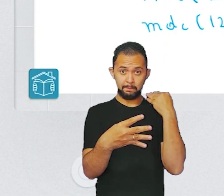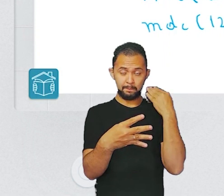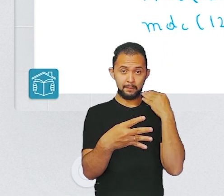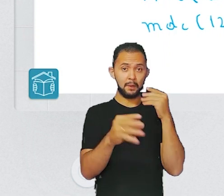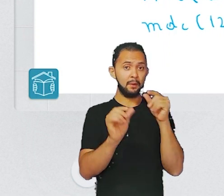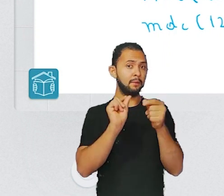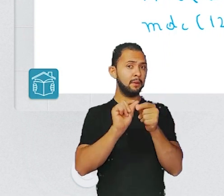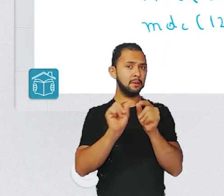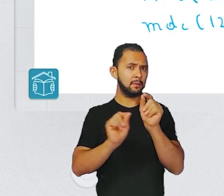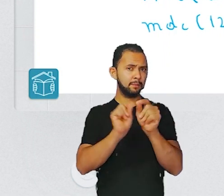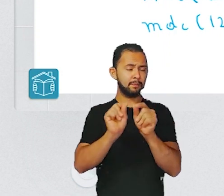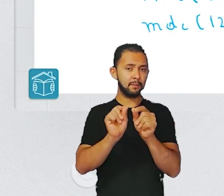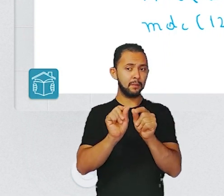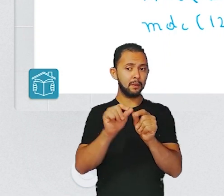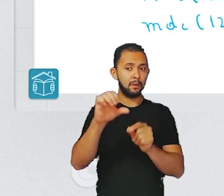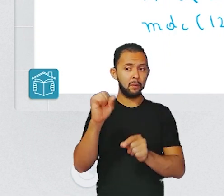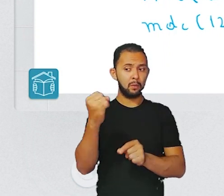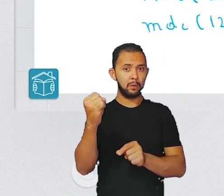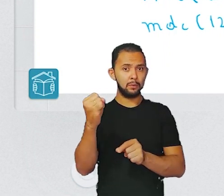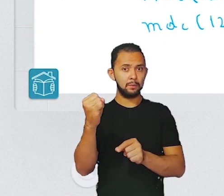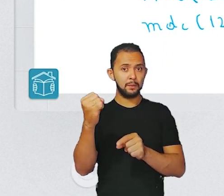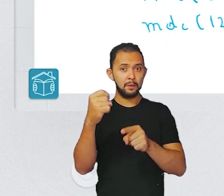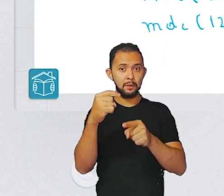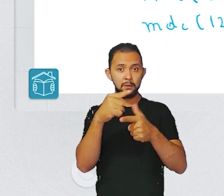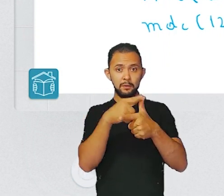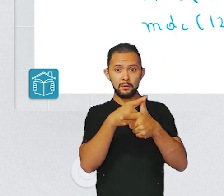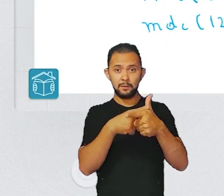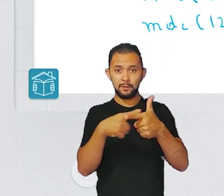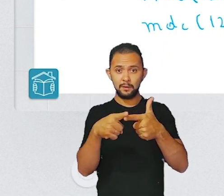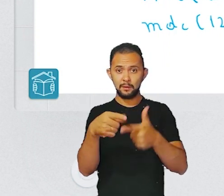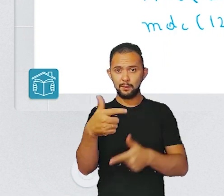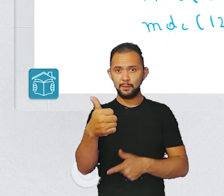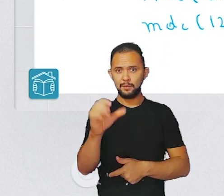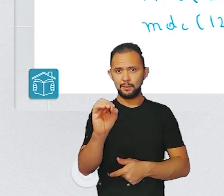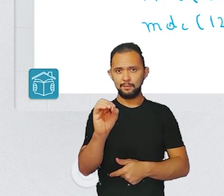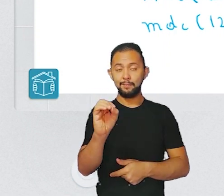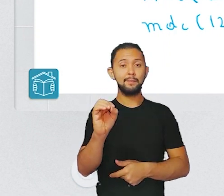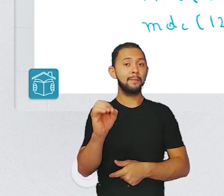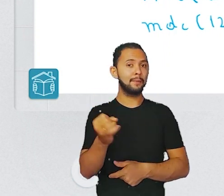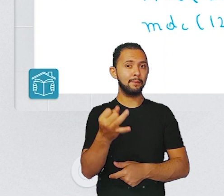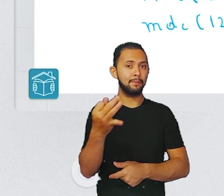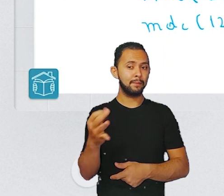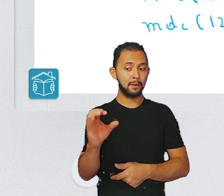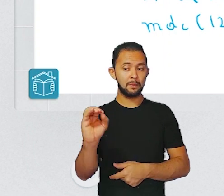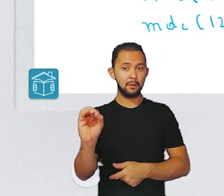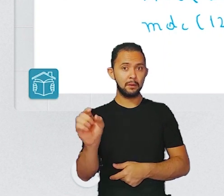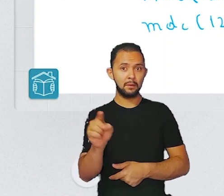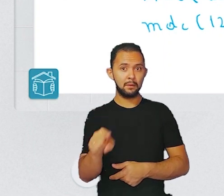simples. Pega o 8 e divide por 10. Quando você faz essa divisão, o resultado é